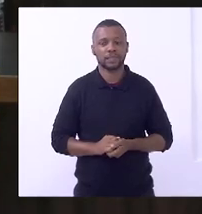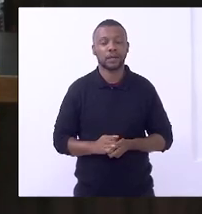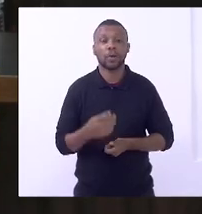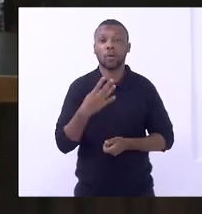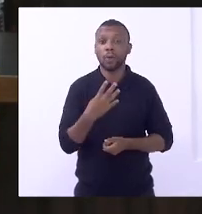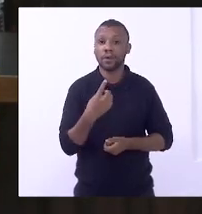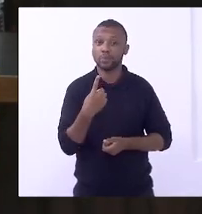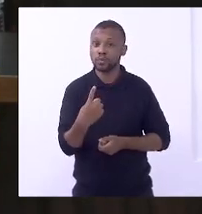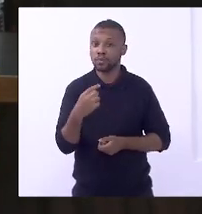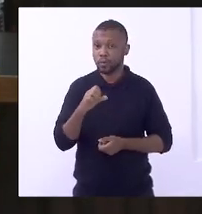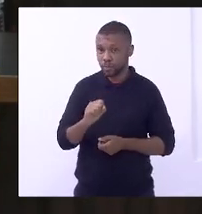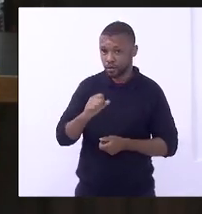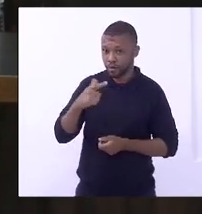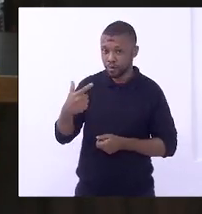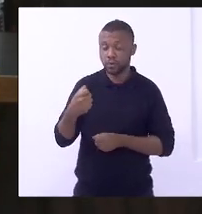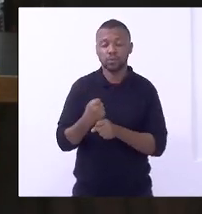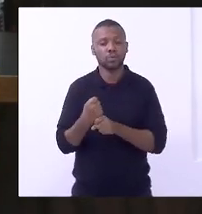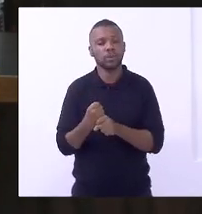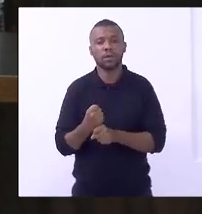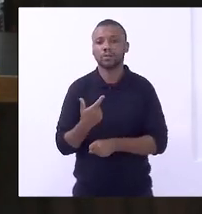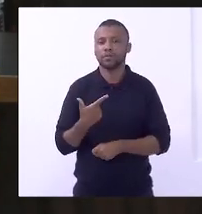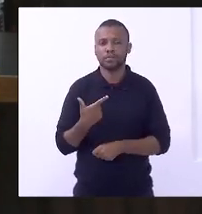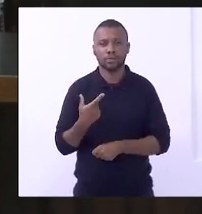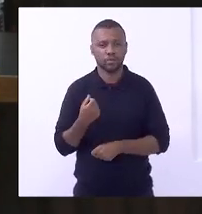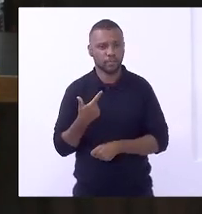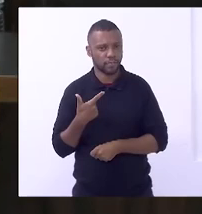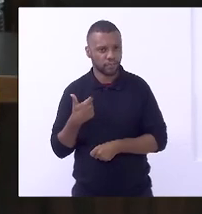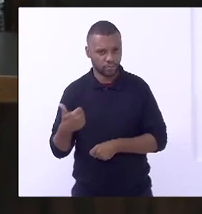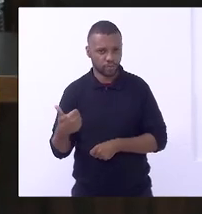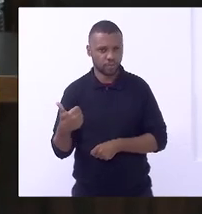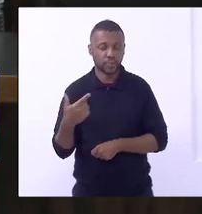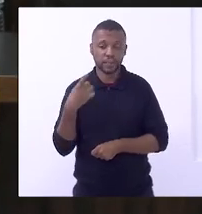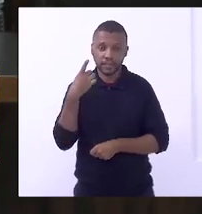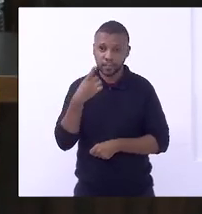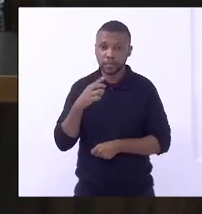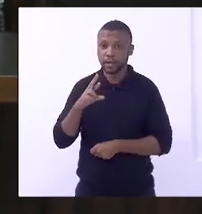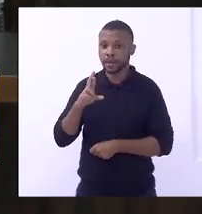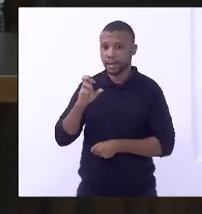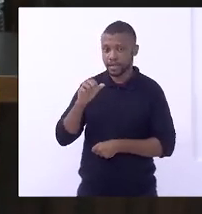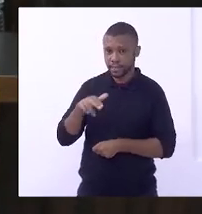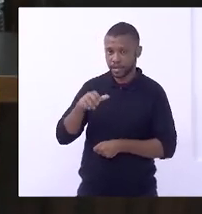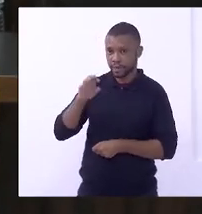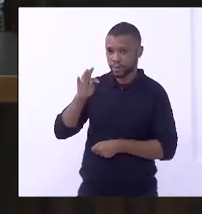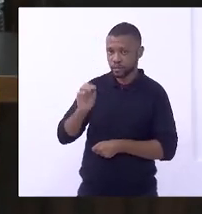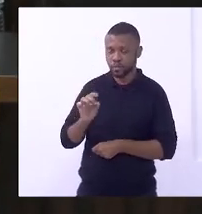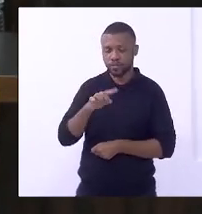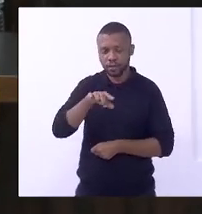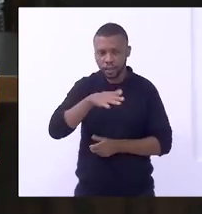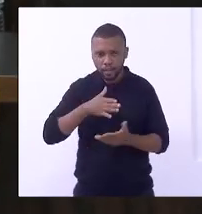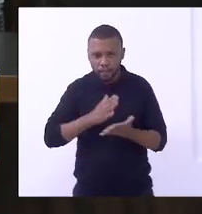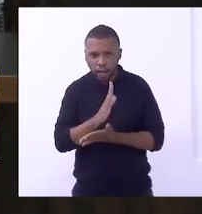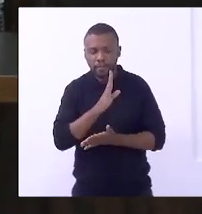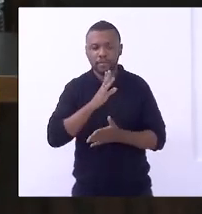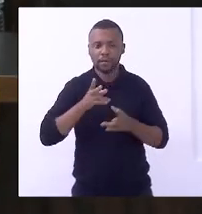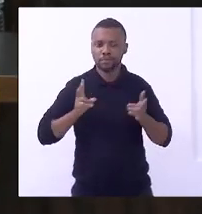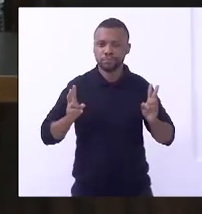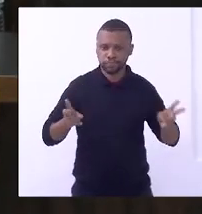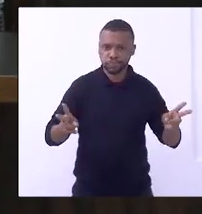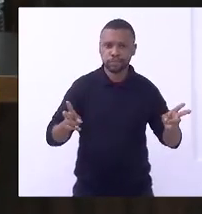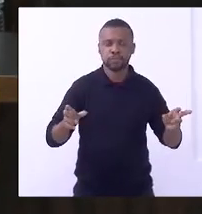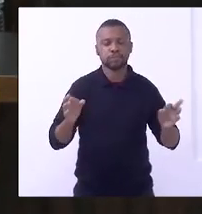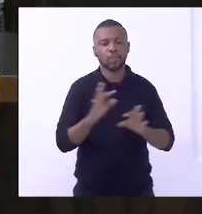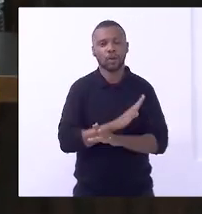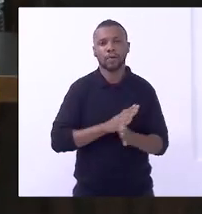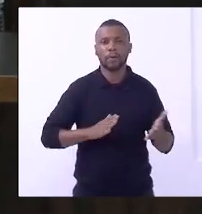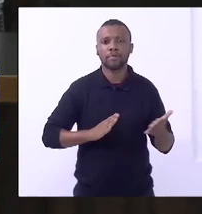4182 de 21, deputado Renato Zaca. Senhores que aprovam, permaneçam como estão. Aprovado. Há sobre a